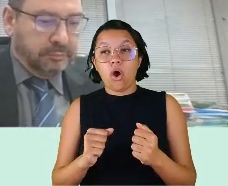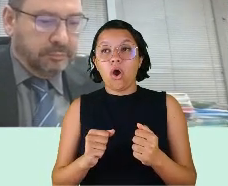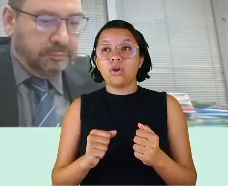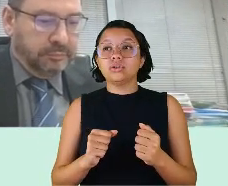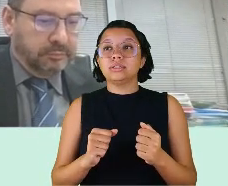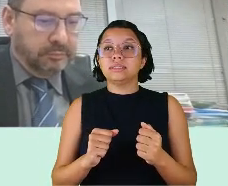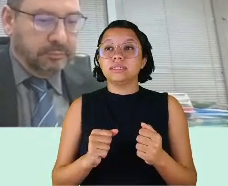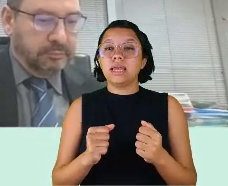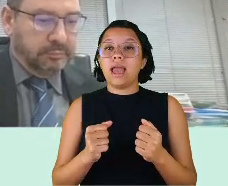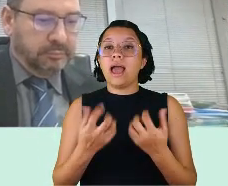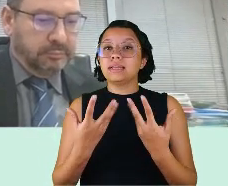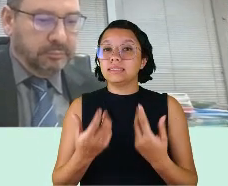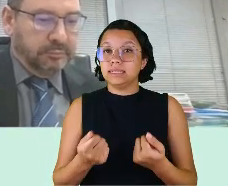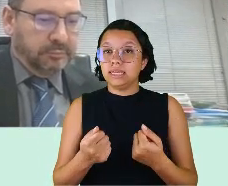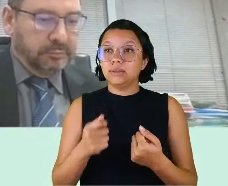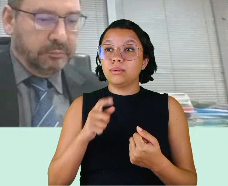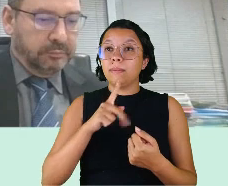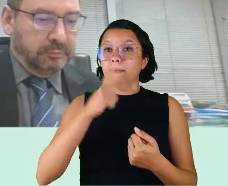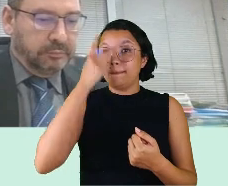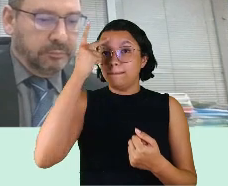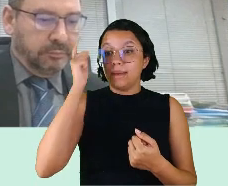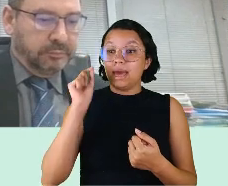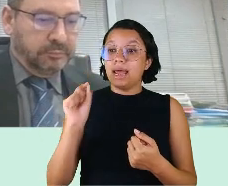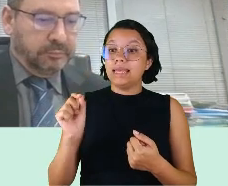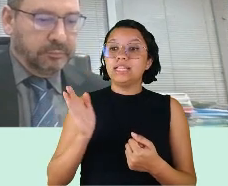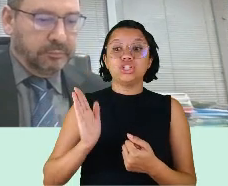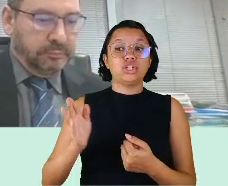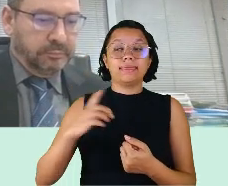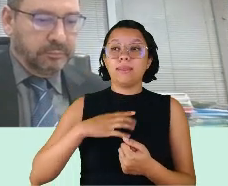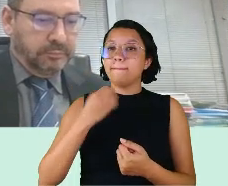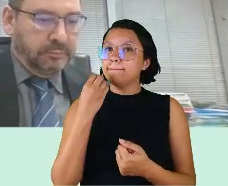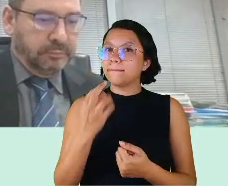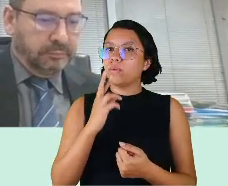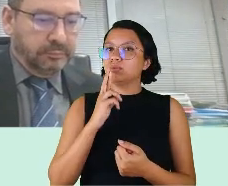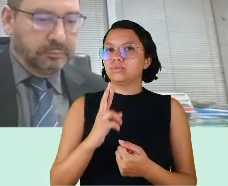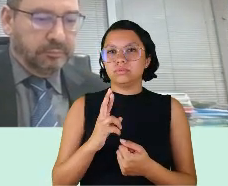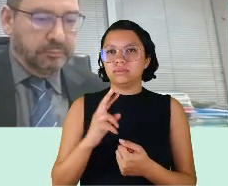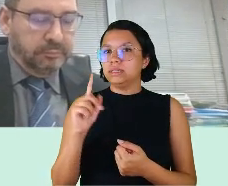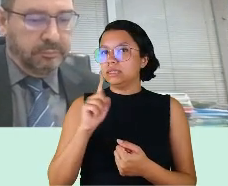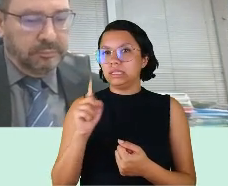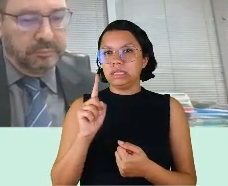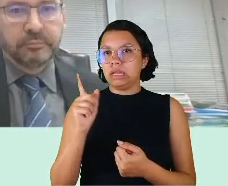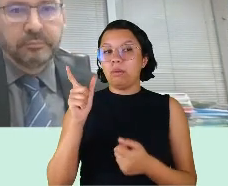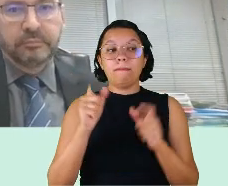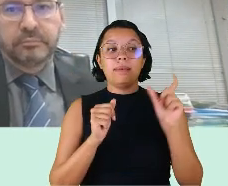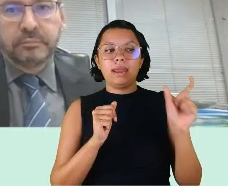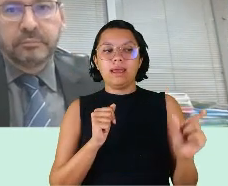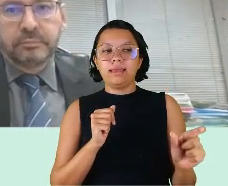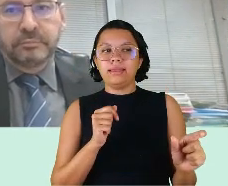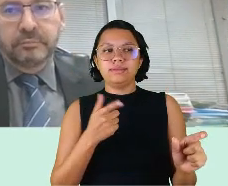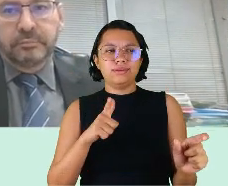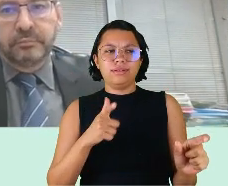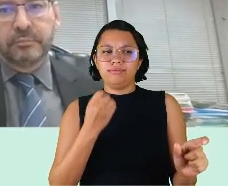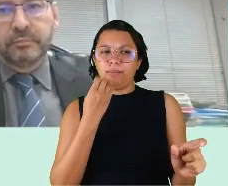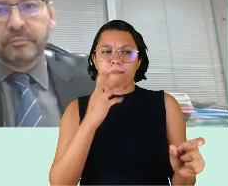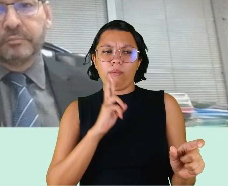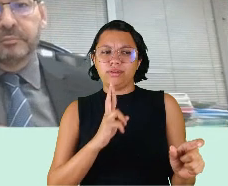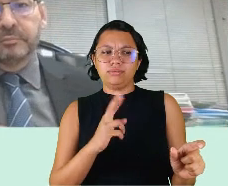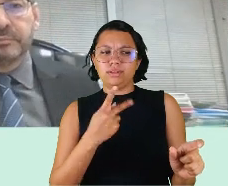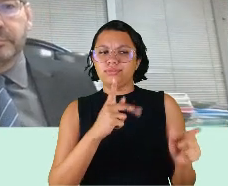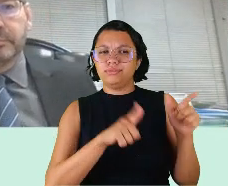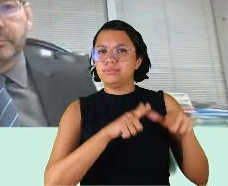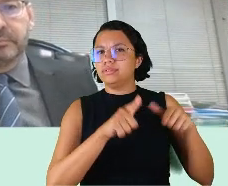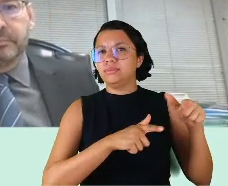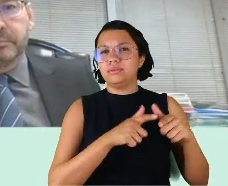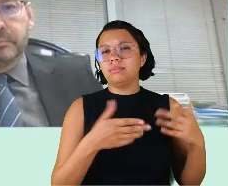ser deferido para aqueles que já têm um bom resultado, né? Não para aqueles que não têm um bom resultado